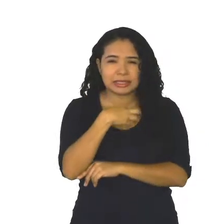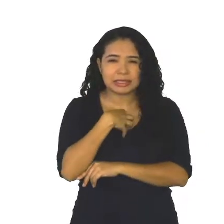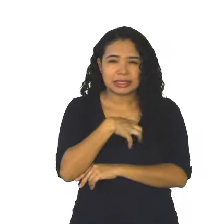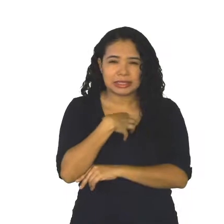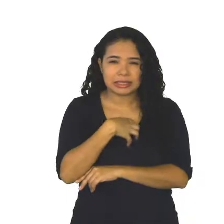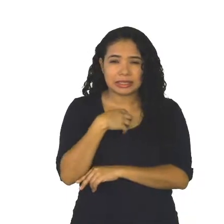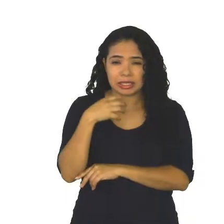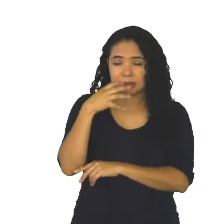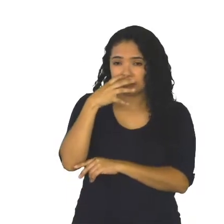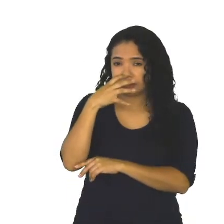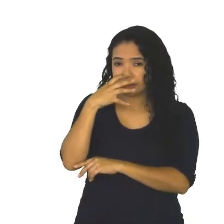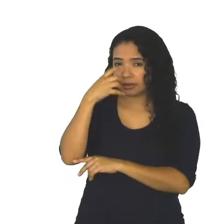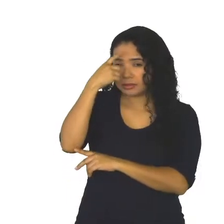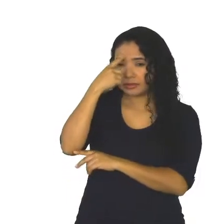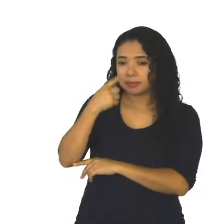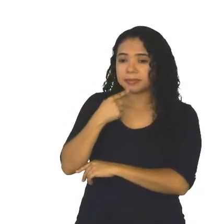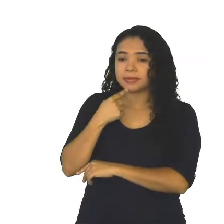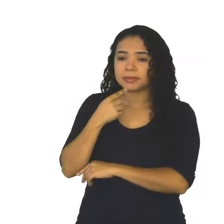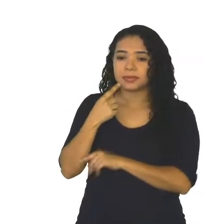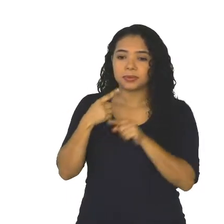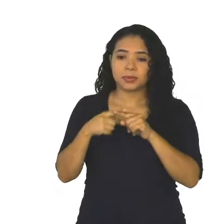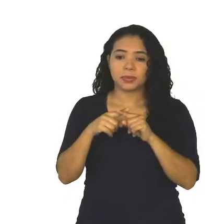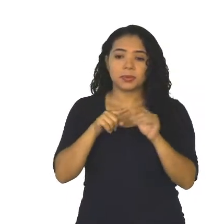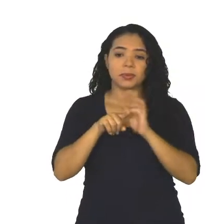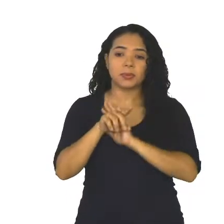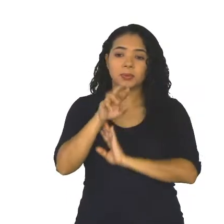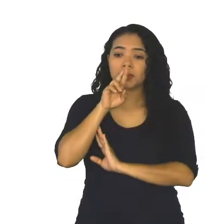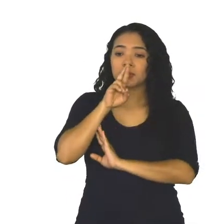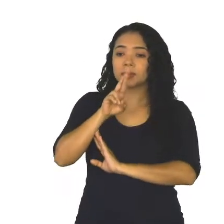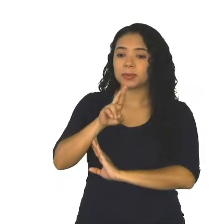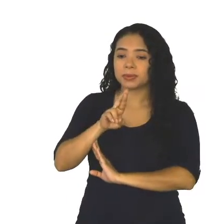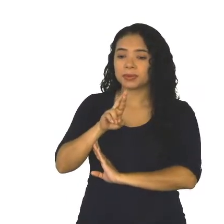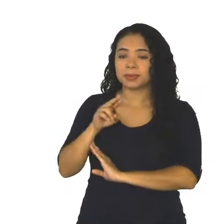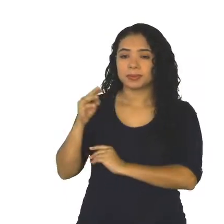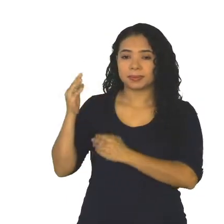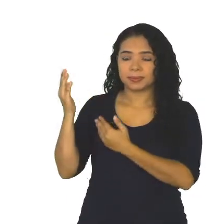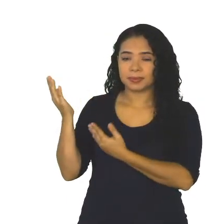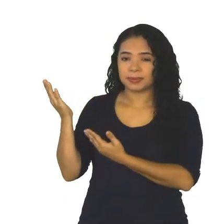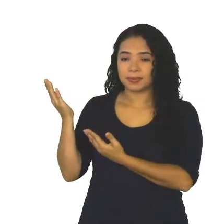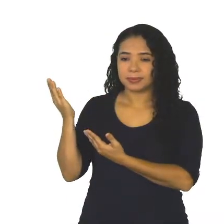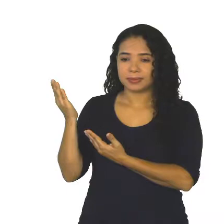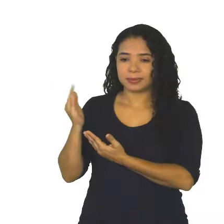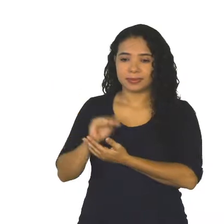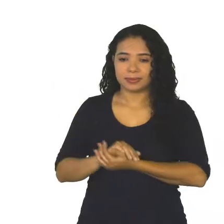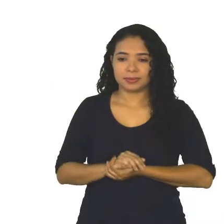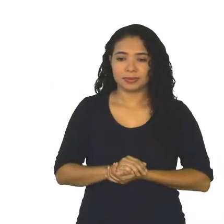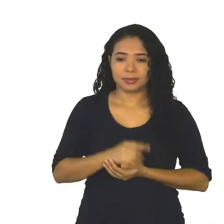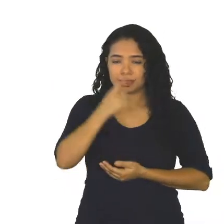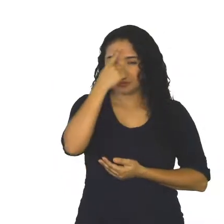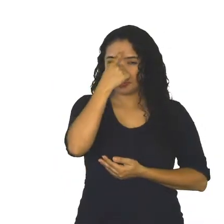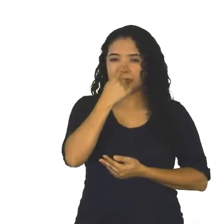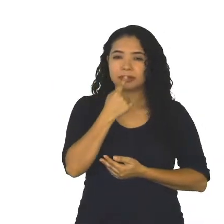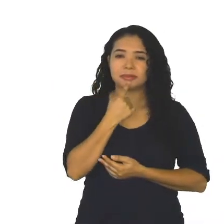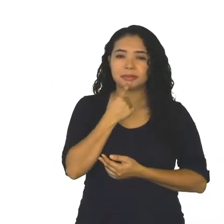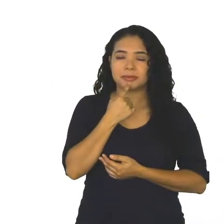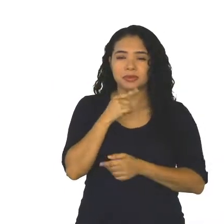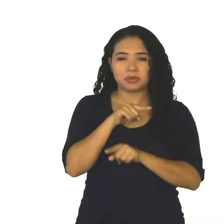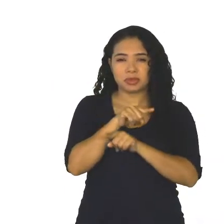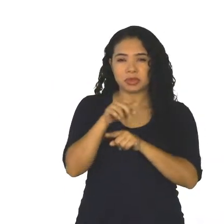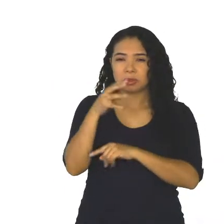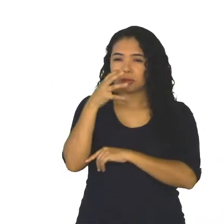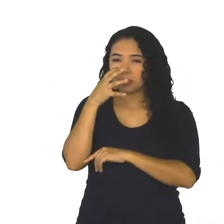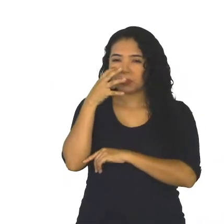imagem, que a gente vai responder umas questões baseadas nesta imagem. Vou dar aí uns segundinhos para vocês observarem essa